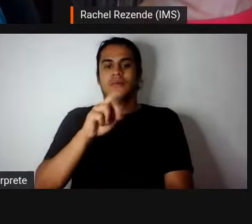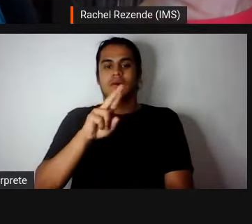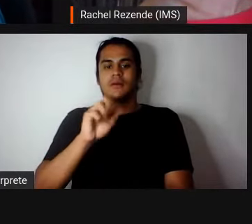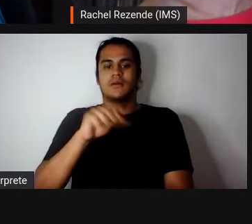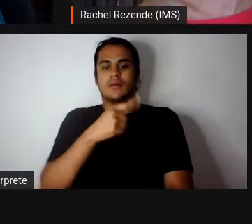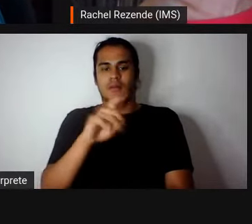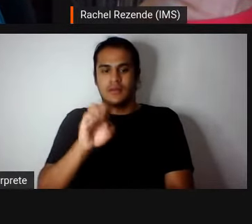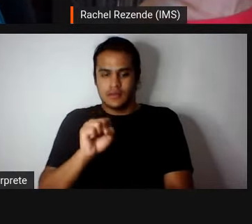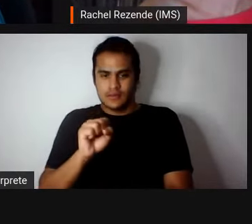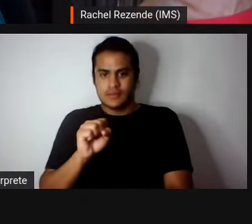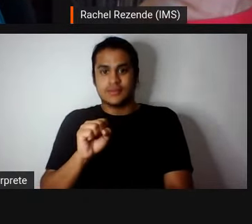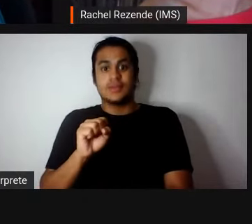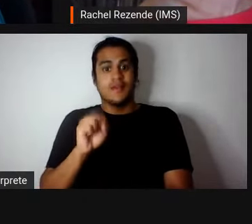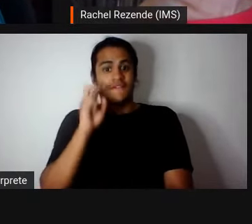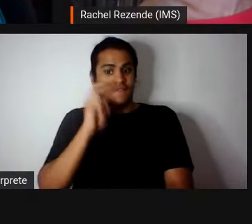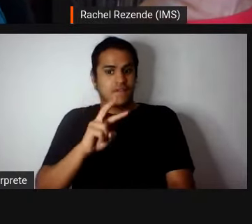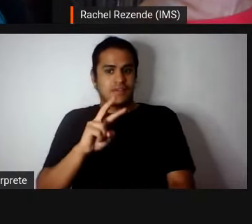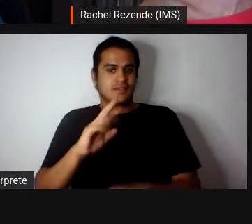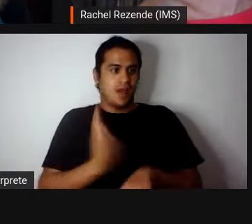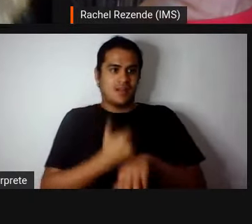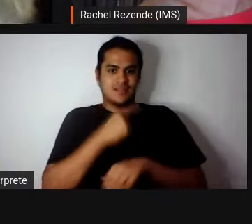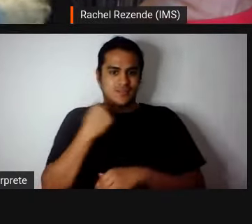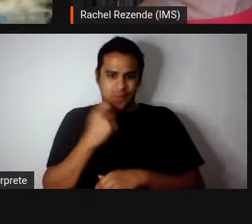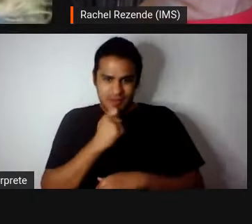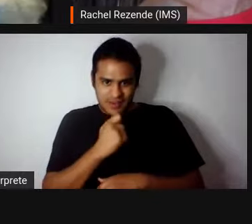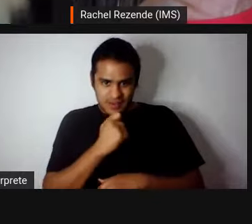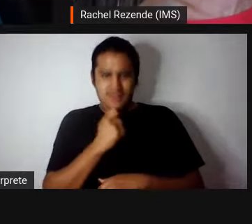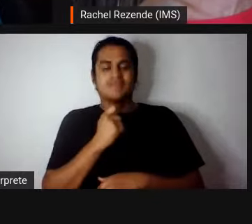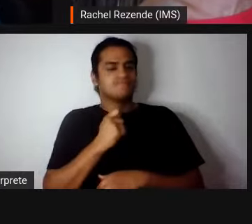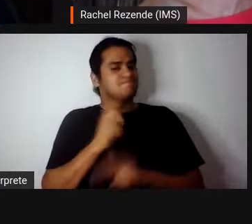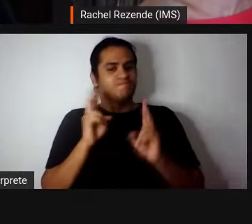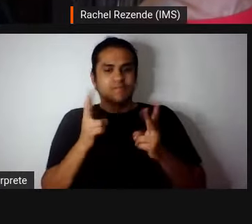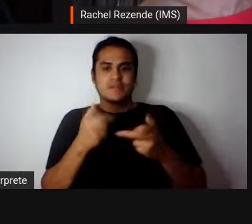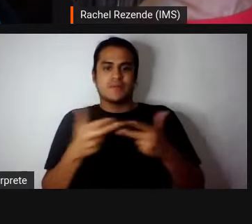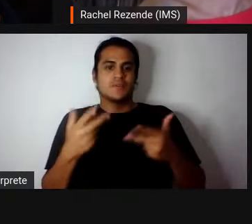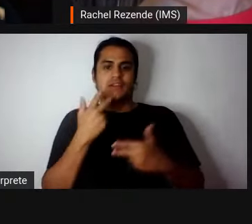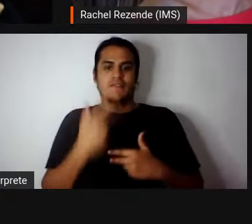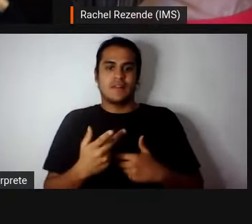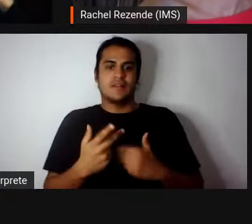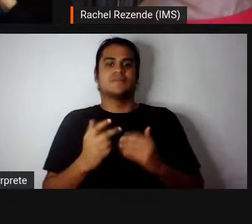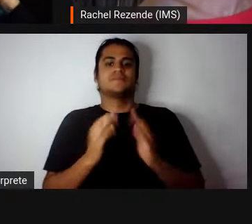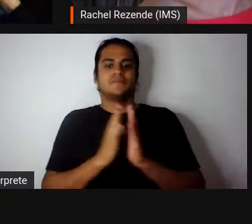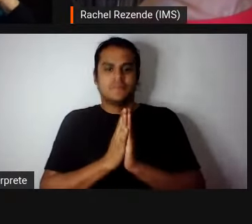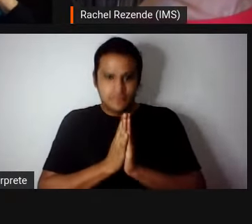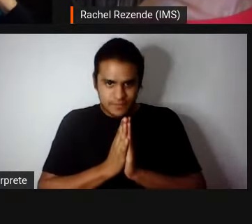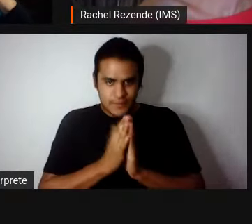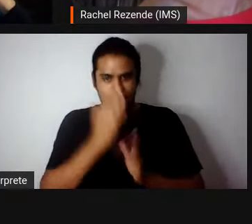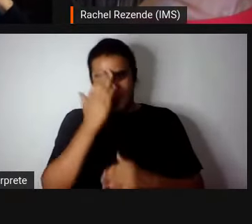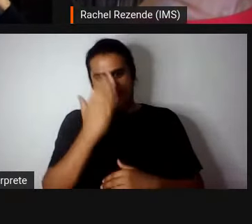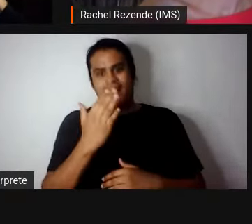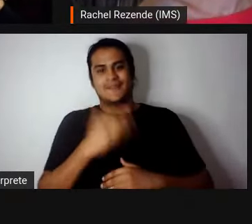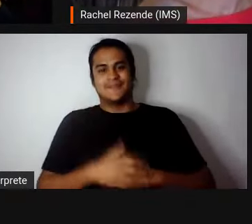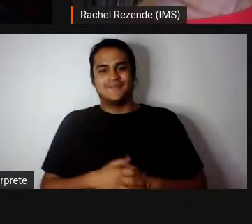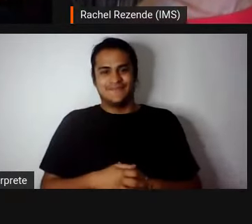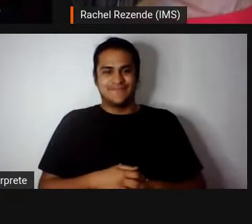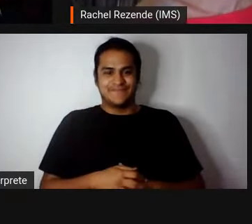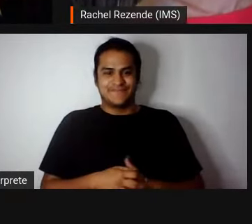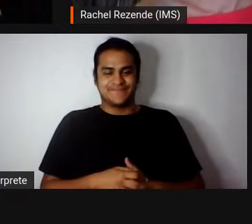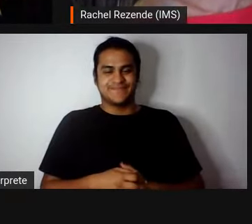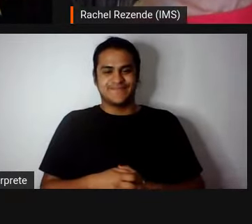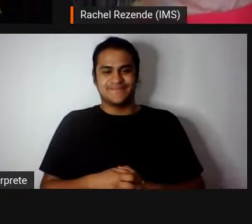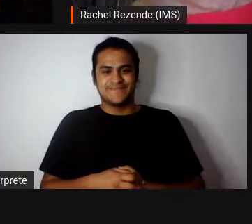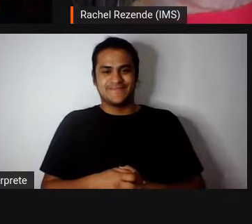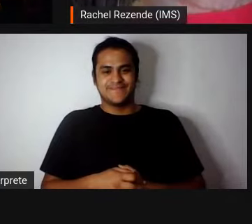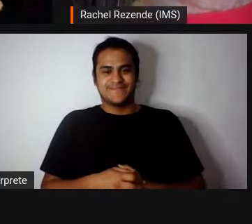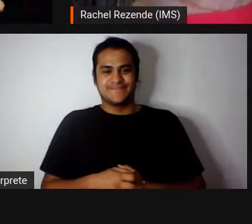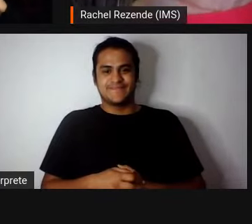coisa, ou algo muito parecido. Tá bom, obrigado, e parabéns mais uma vez. Muito obrigada. Lindo.